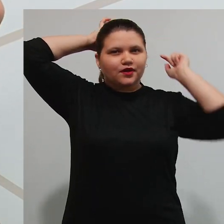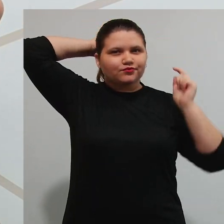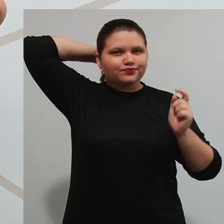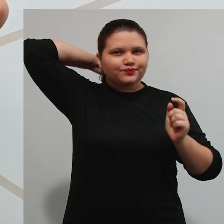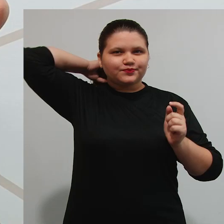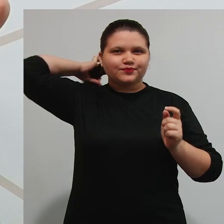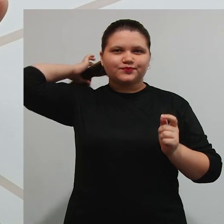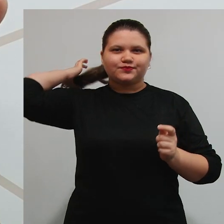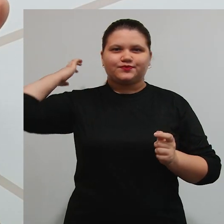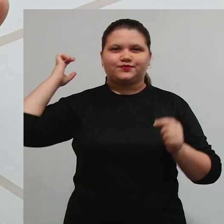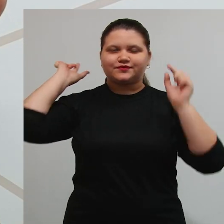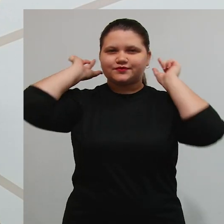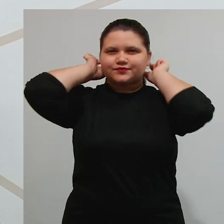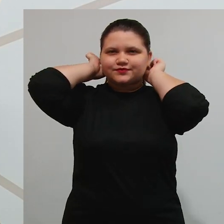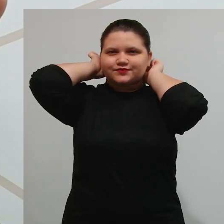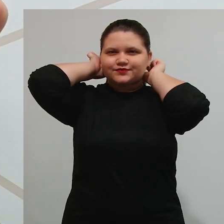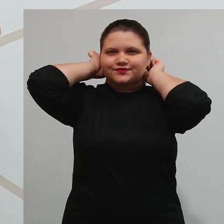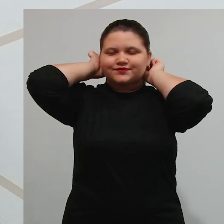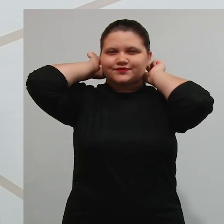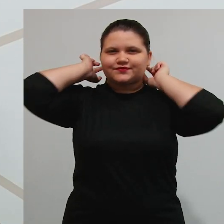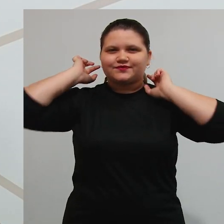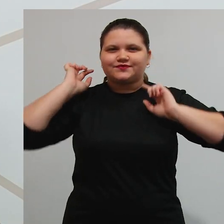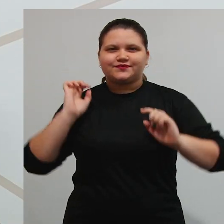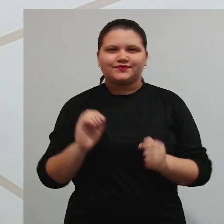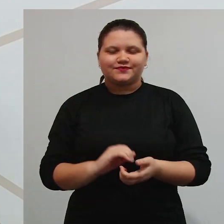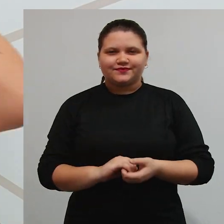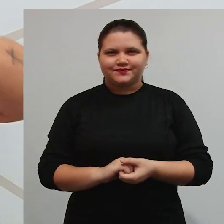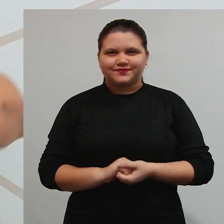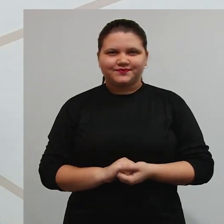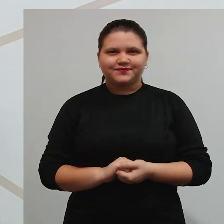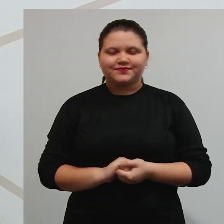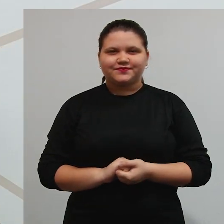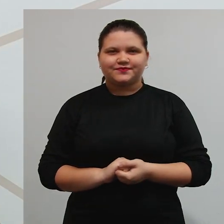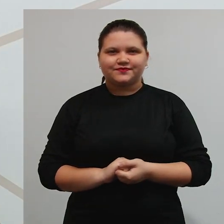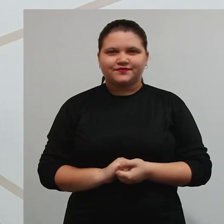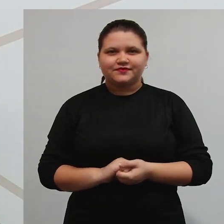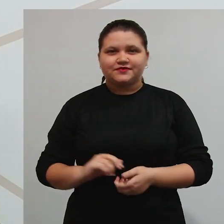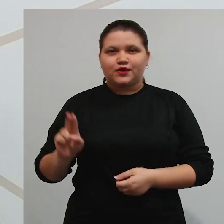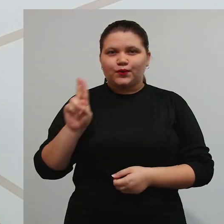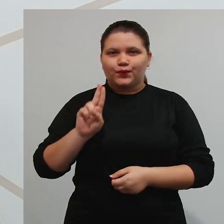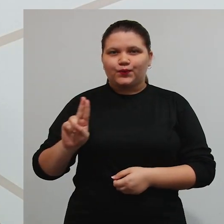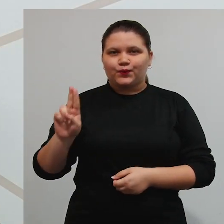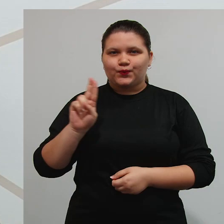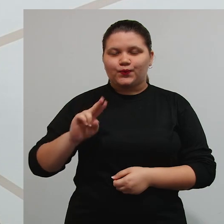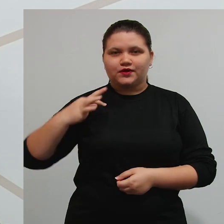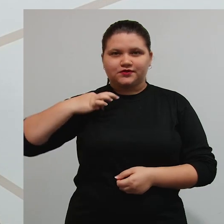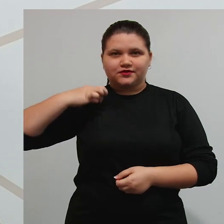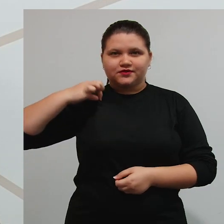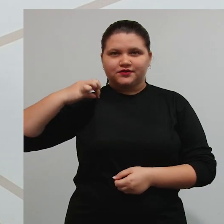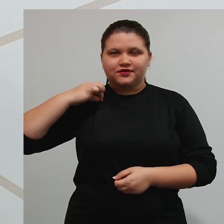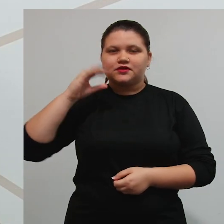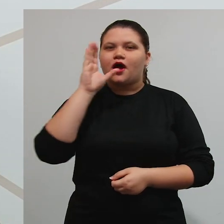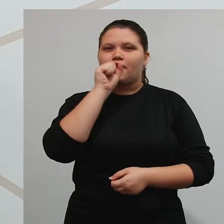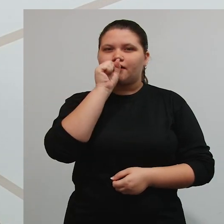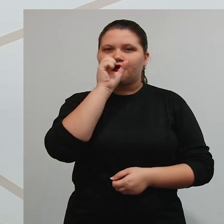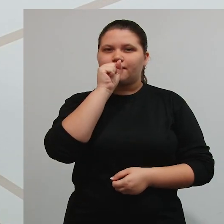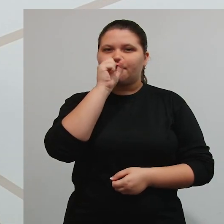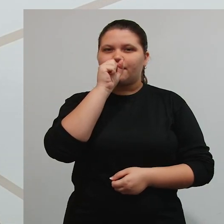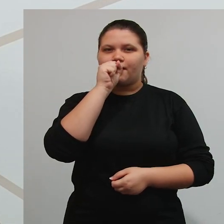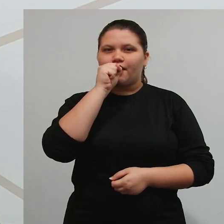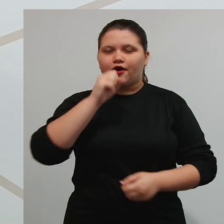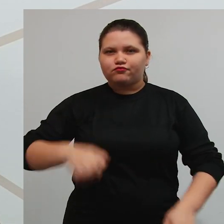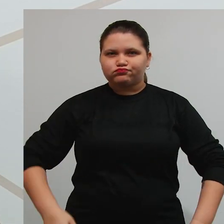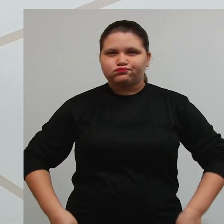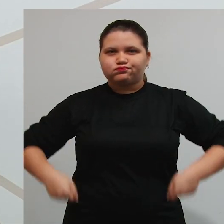assim, umas 3 Maria Chiquinha, e vai fazendo quase com a trança, assim, para trás. Estou com uma camiseta laranja, uma